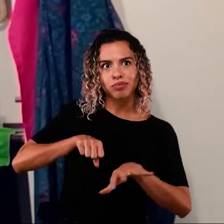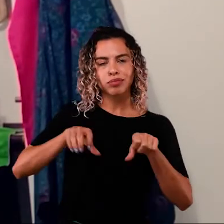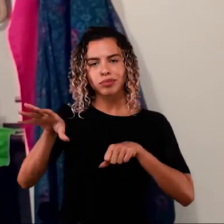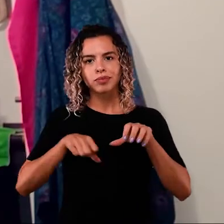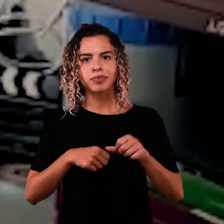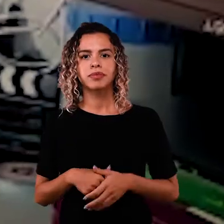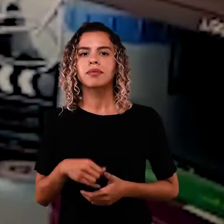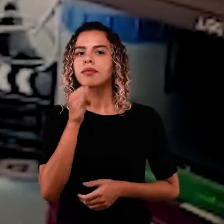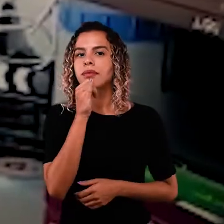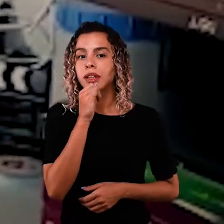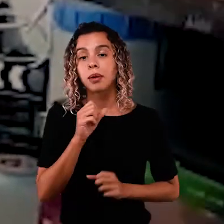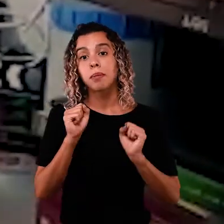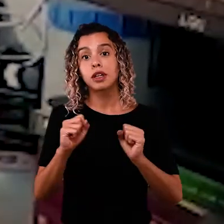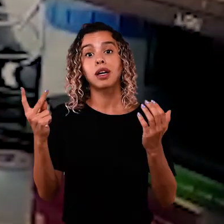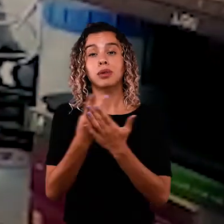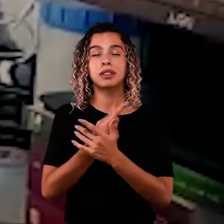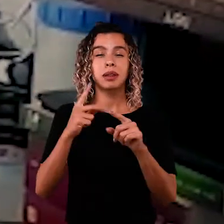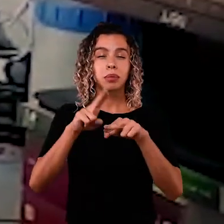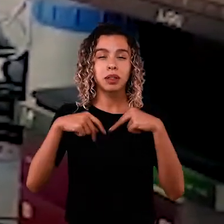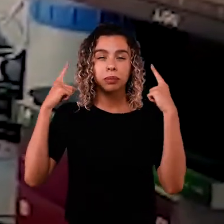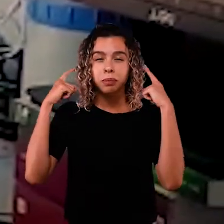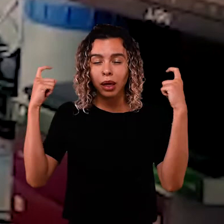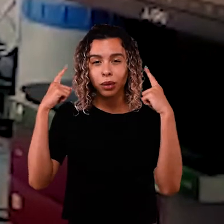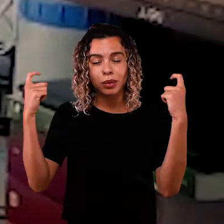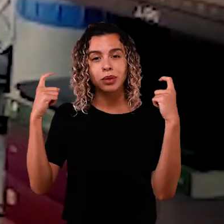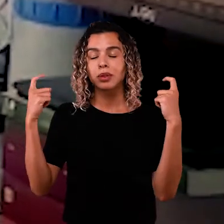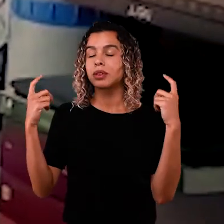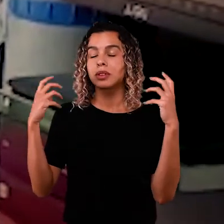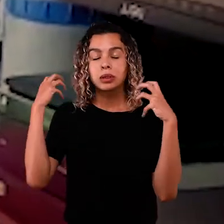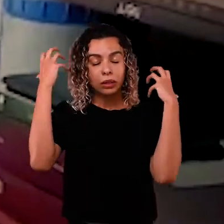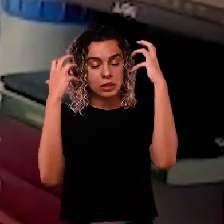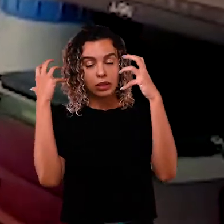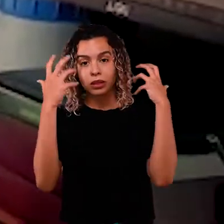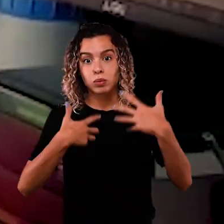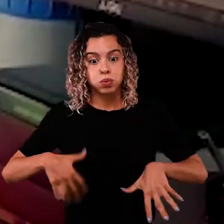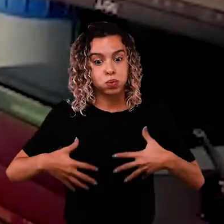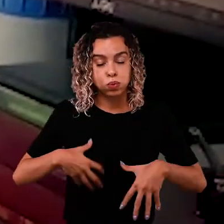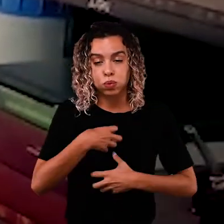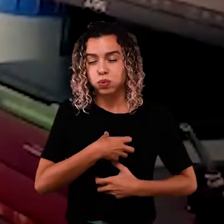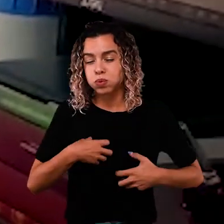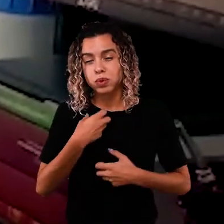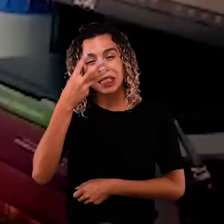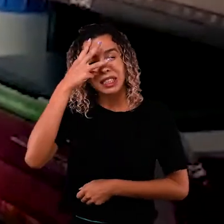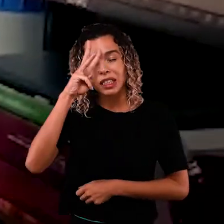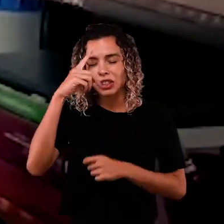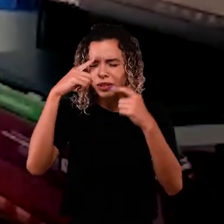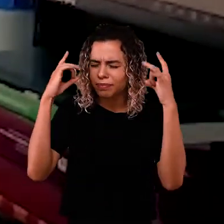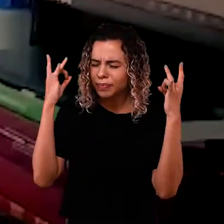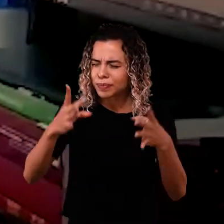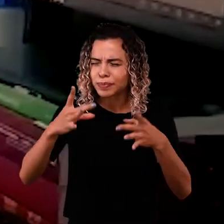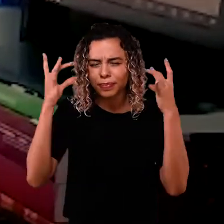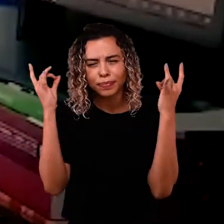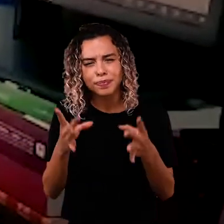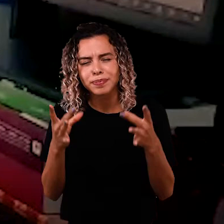passo a imitar. Por exemplo, eu posso ter uma crise por causa de ruídos, de barulhos. Pedro coloca fones de ouvido. Às vezes de ficar 3